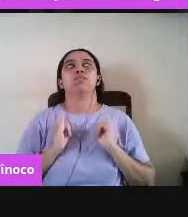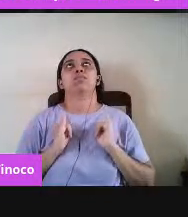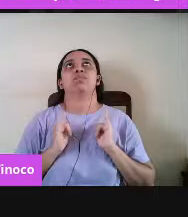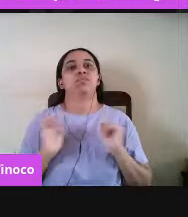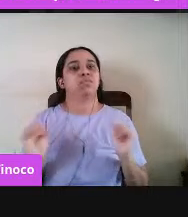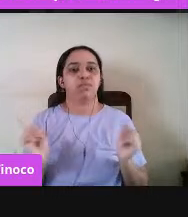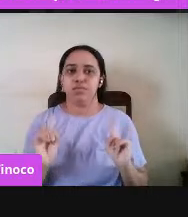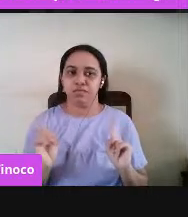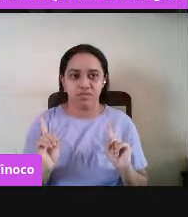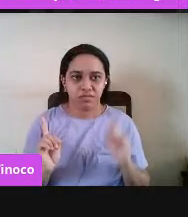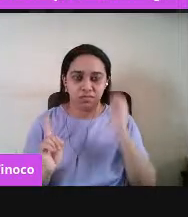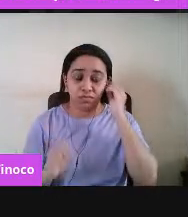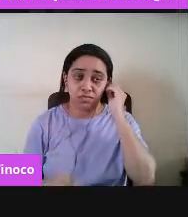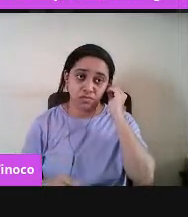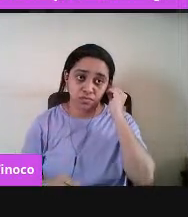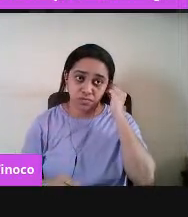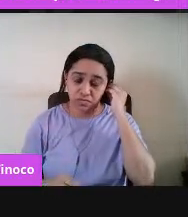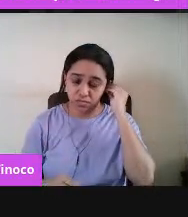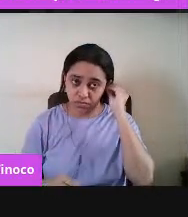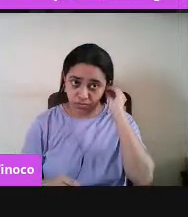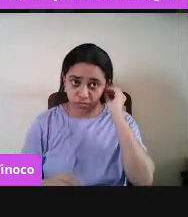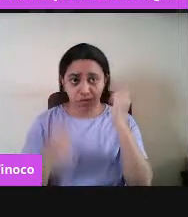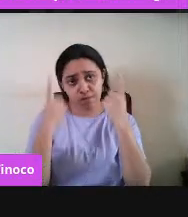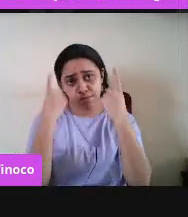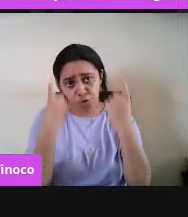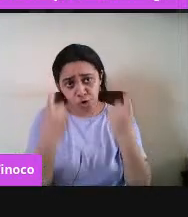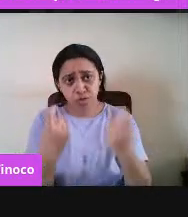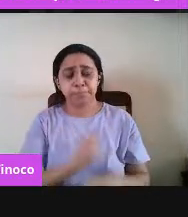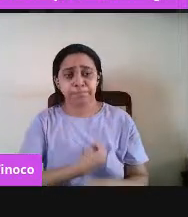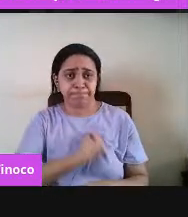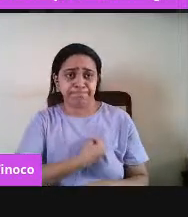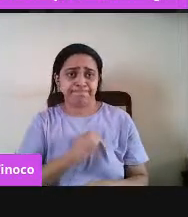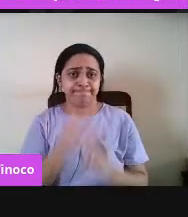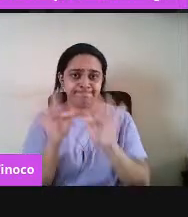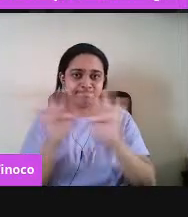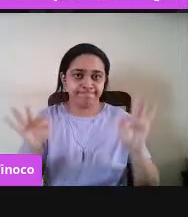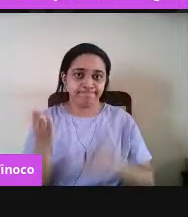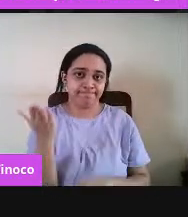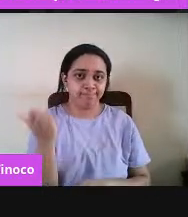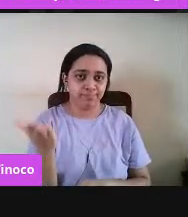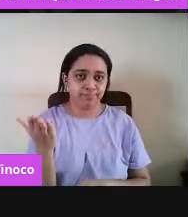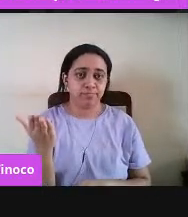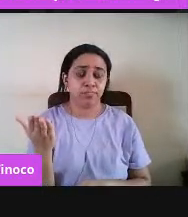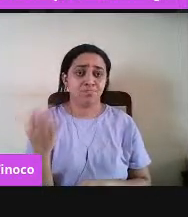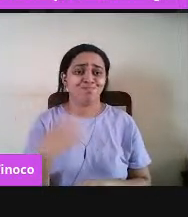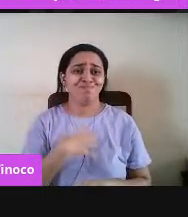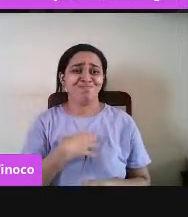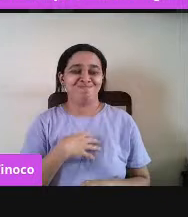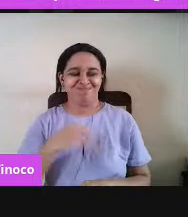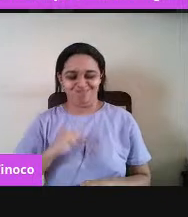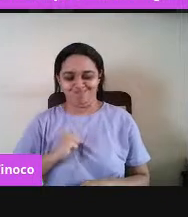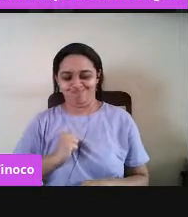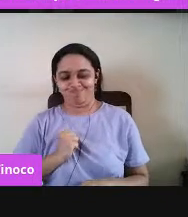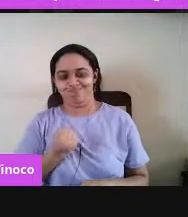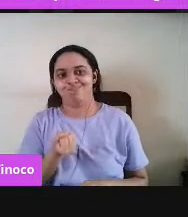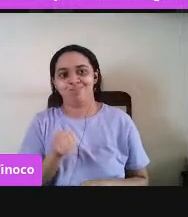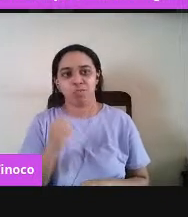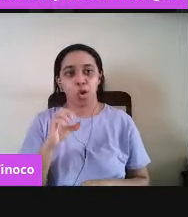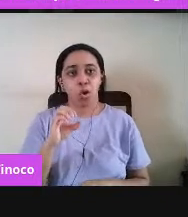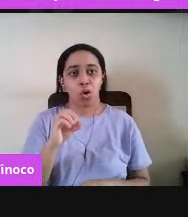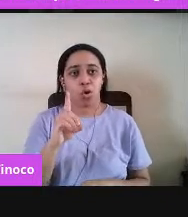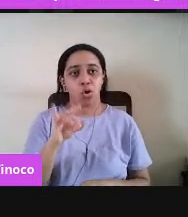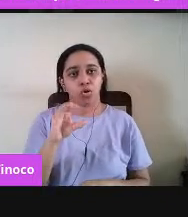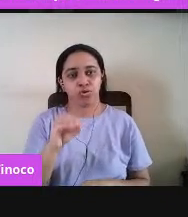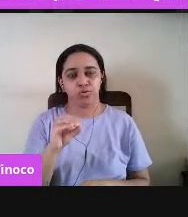identificado como exemplo 6, através do sentimento do ódio. Um minutinho só,